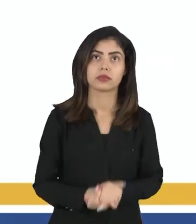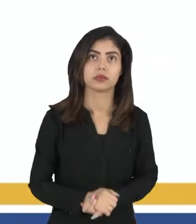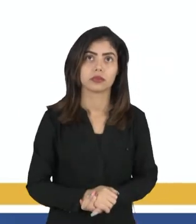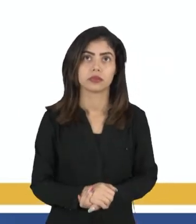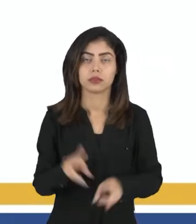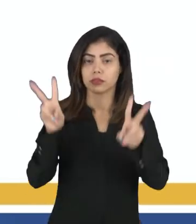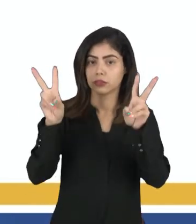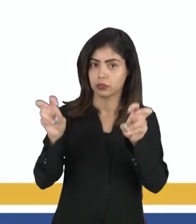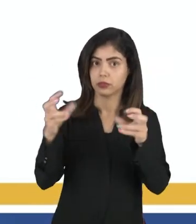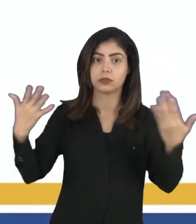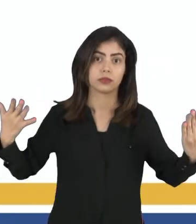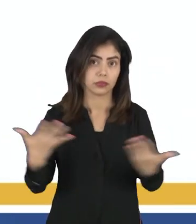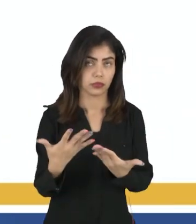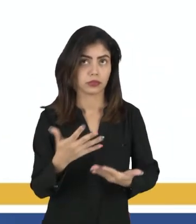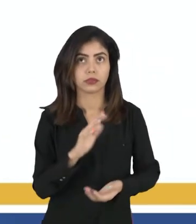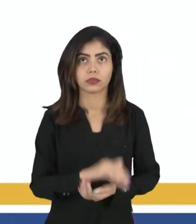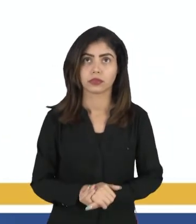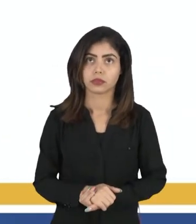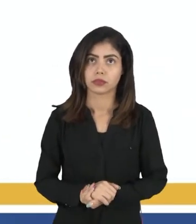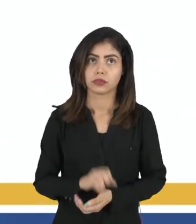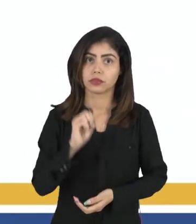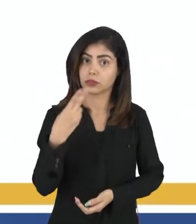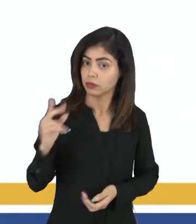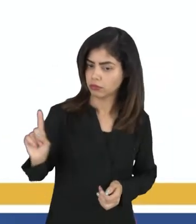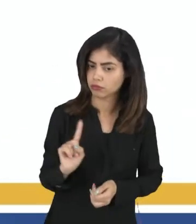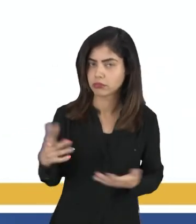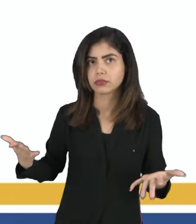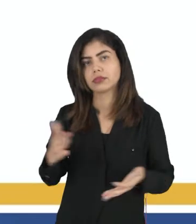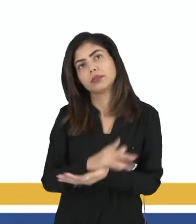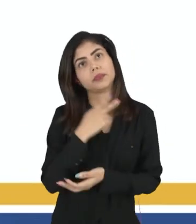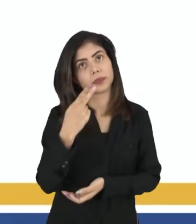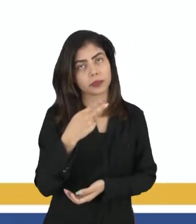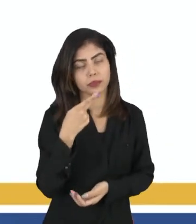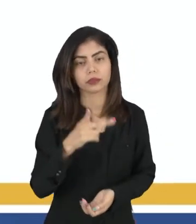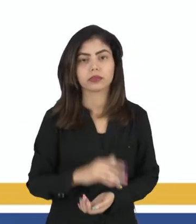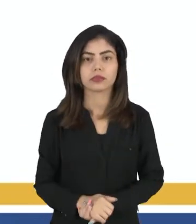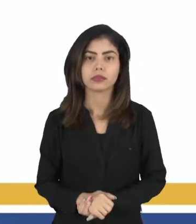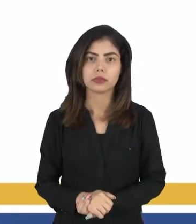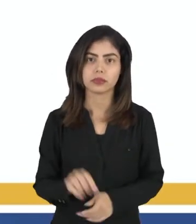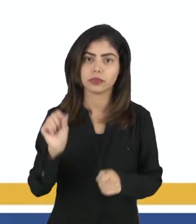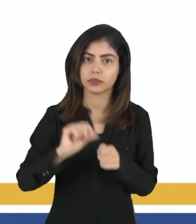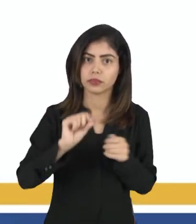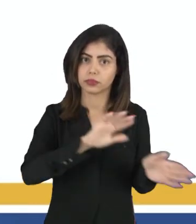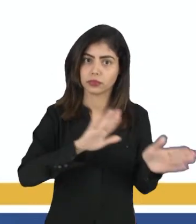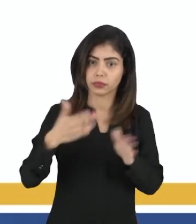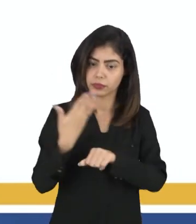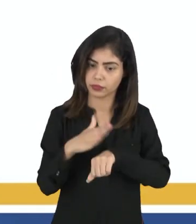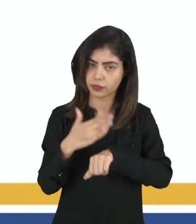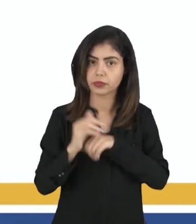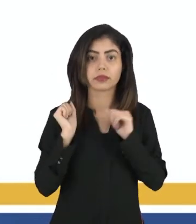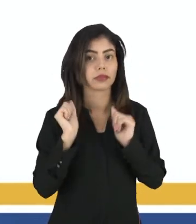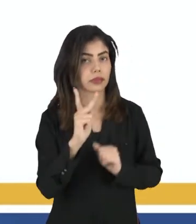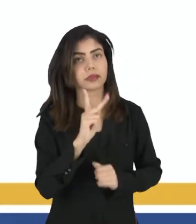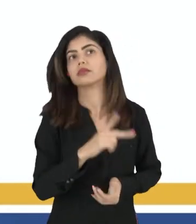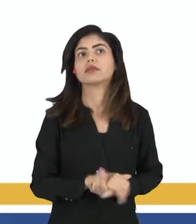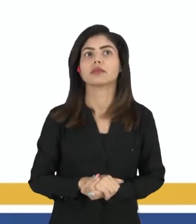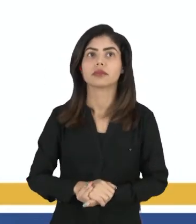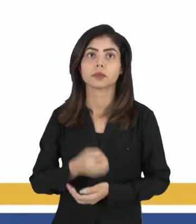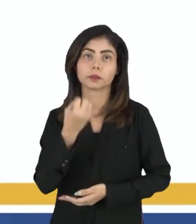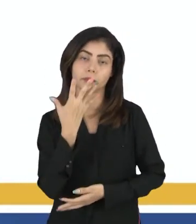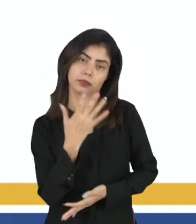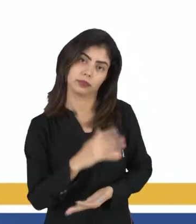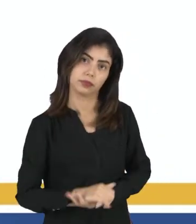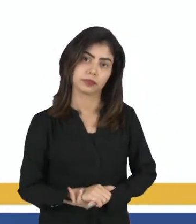controvertidos, temas bem atuais, né, ou não, para que você faça a sua prática, tá?